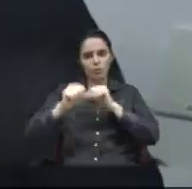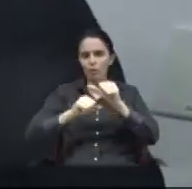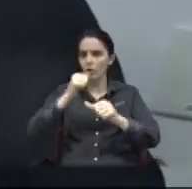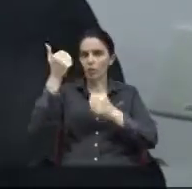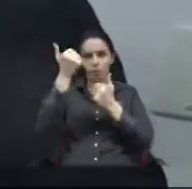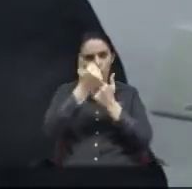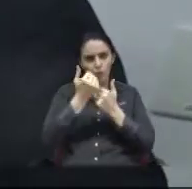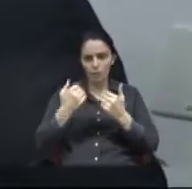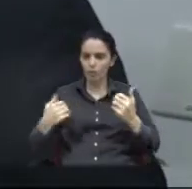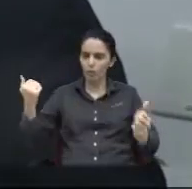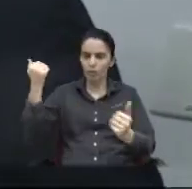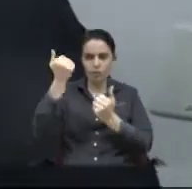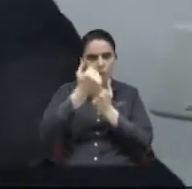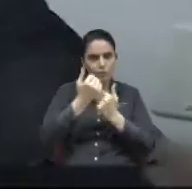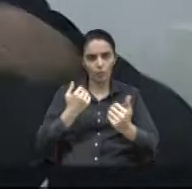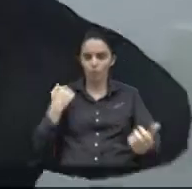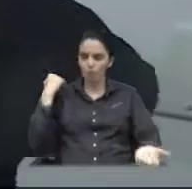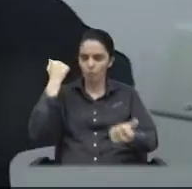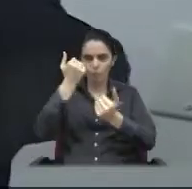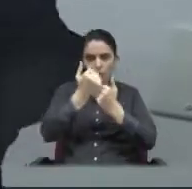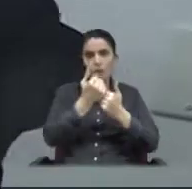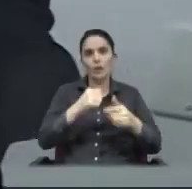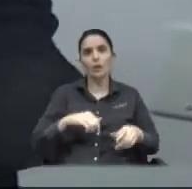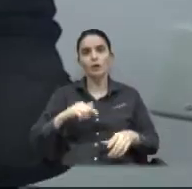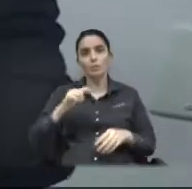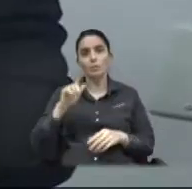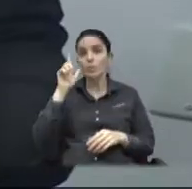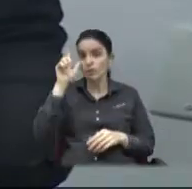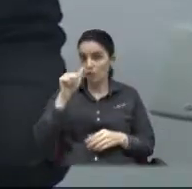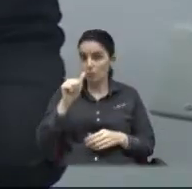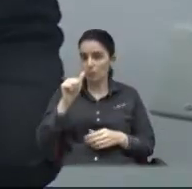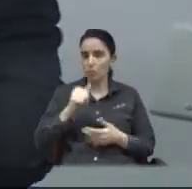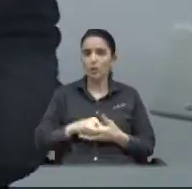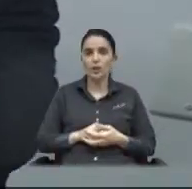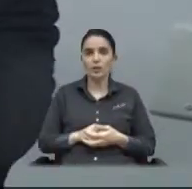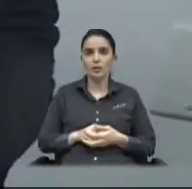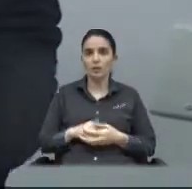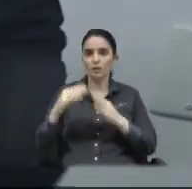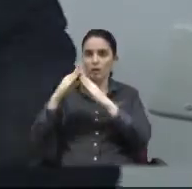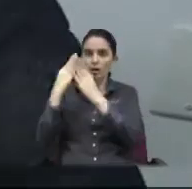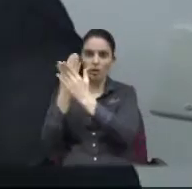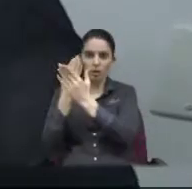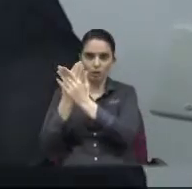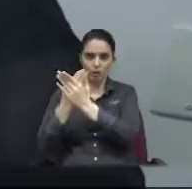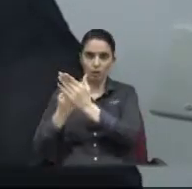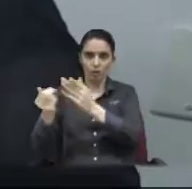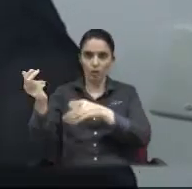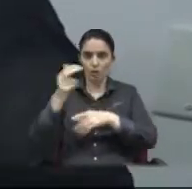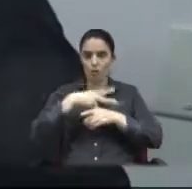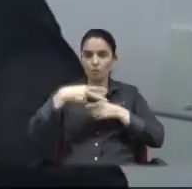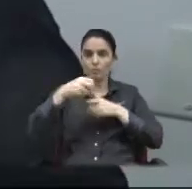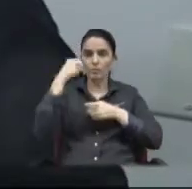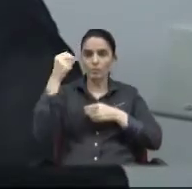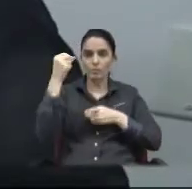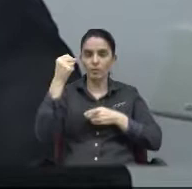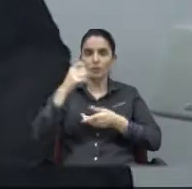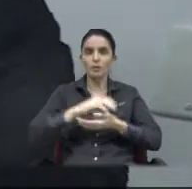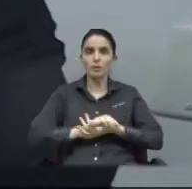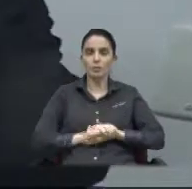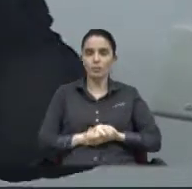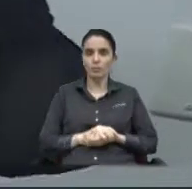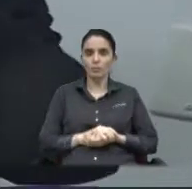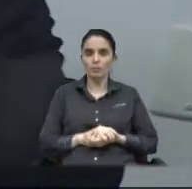comandantes e depois da escola foi muito importante para a cidade de limeira onde